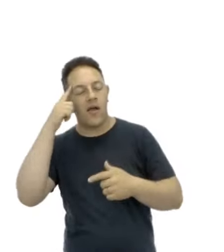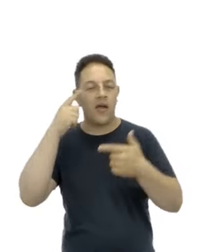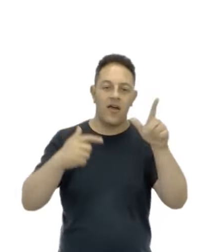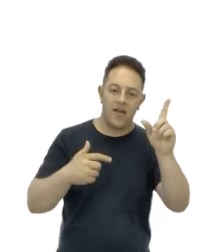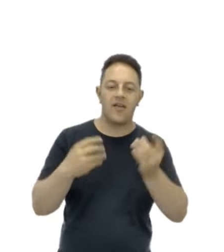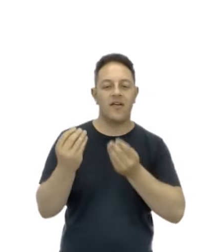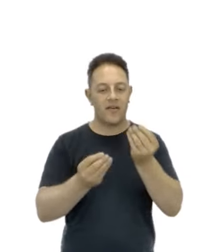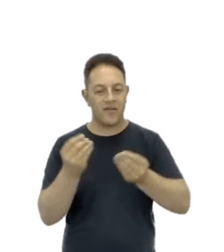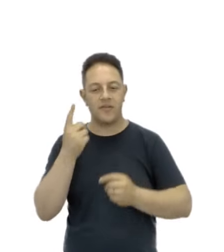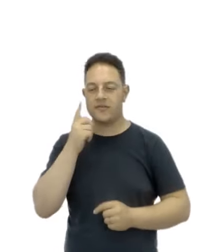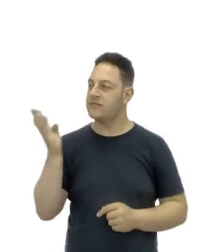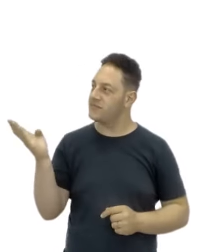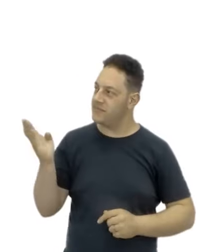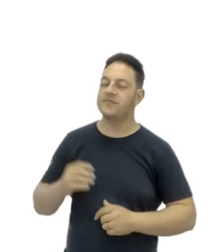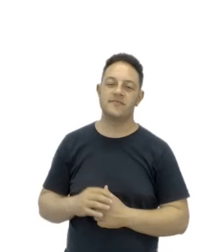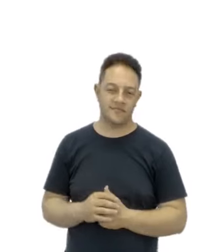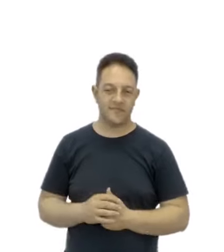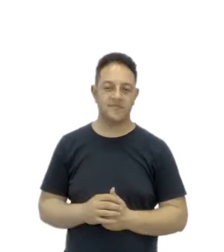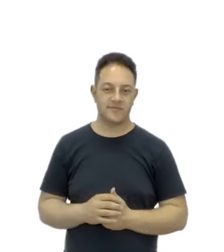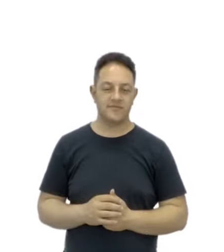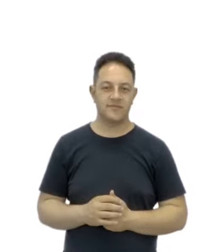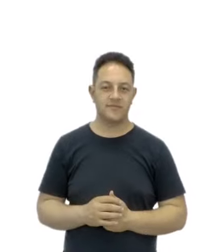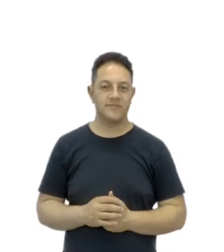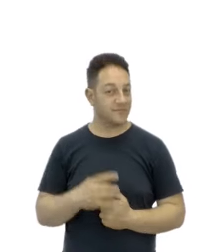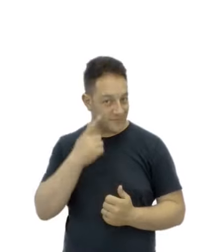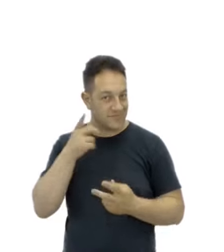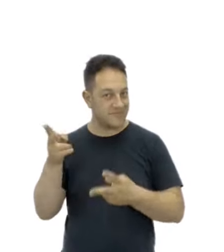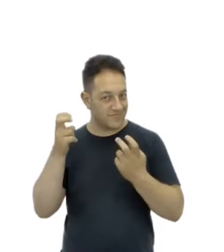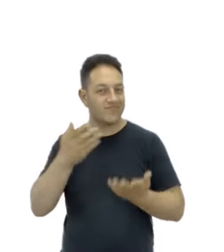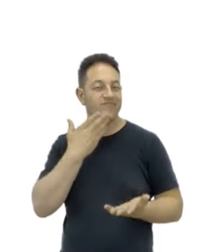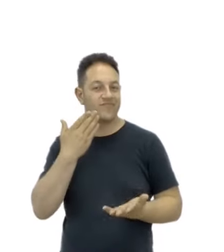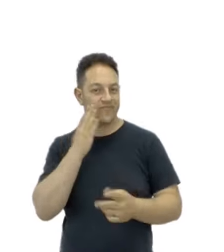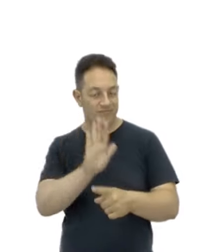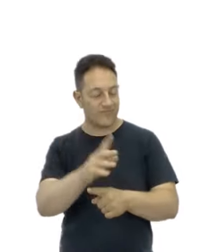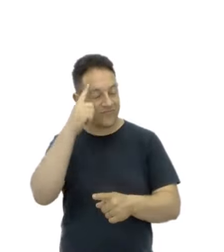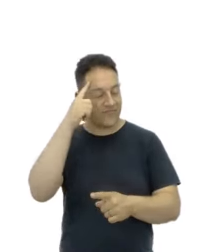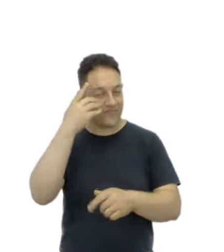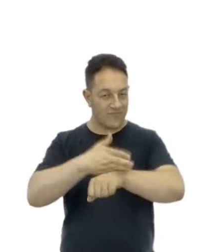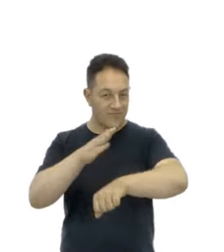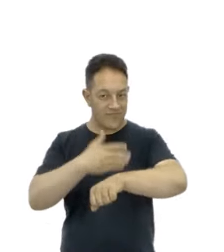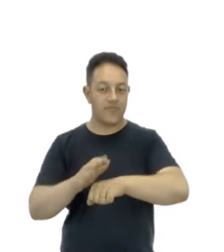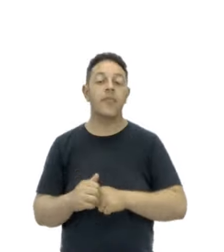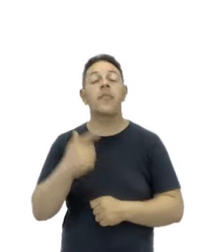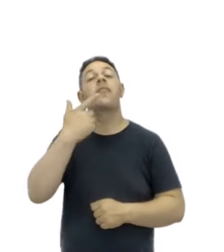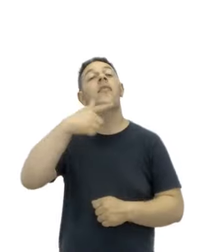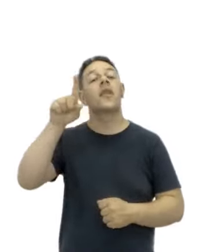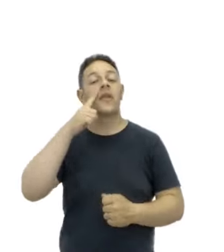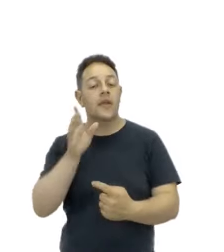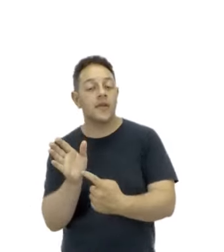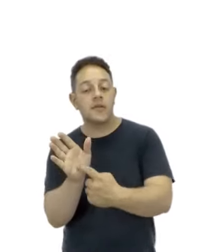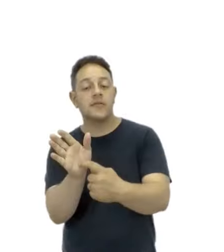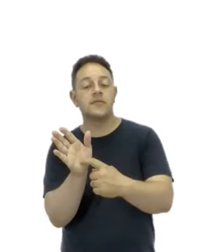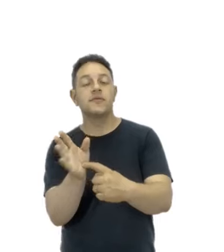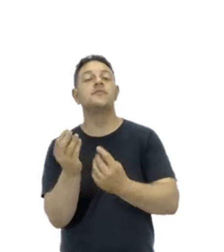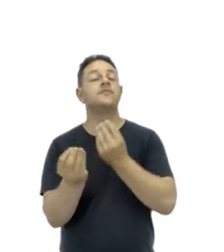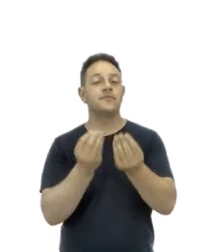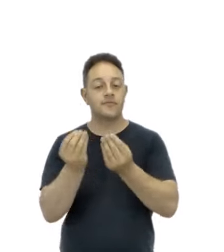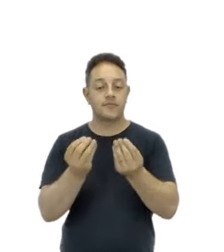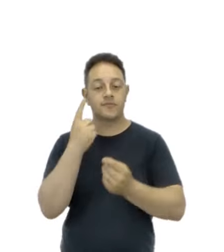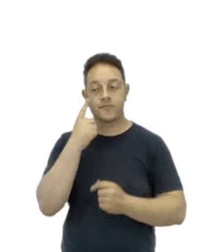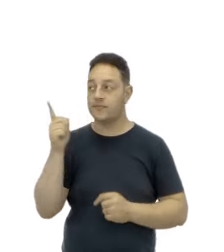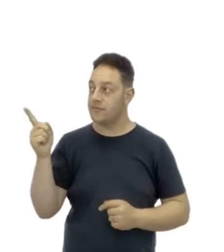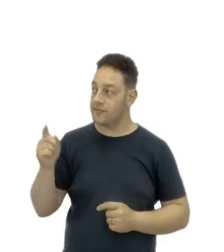como referência a ideia de proporcionalidade. Outra forma de apresentar os dados da situação anterior